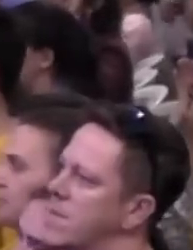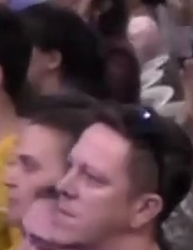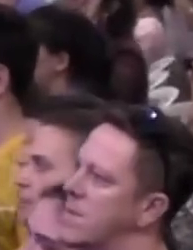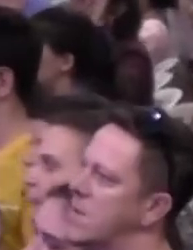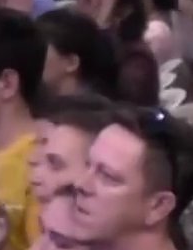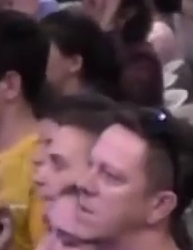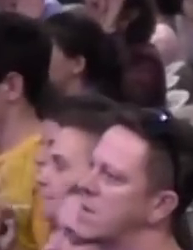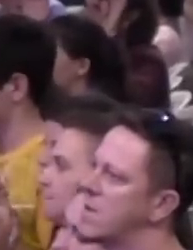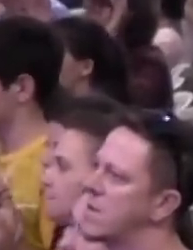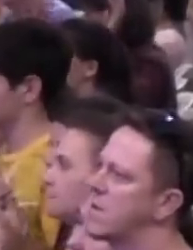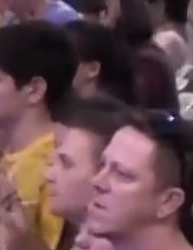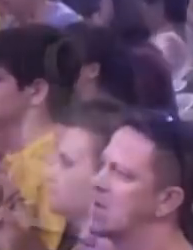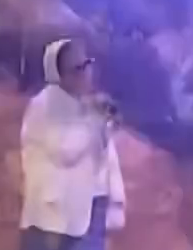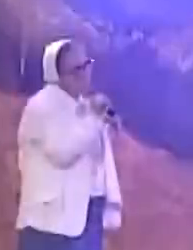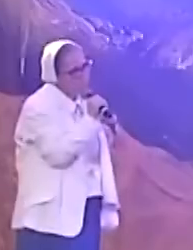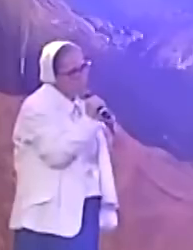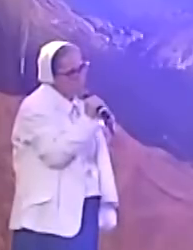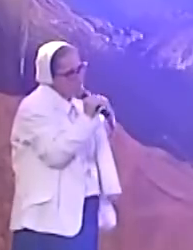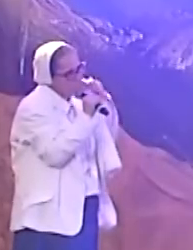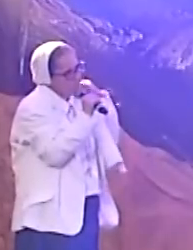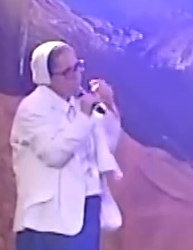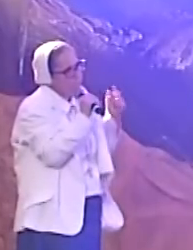Invoquemos agora o arcanjo Miguel,